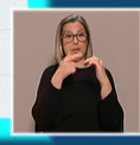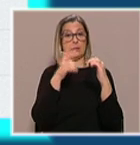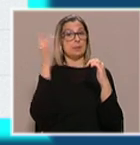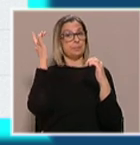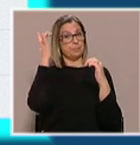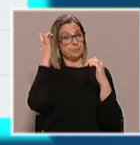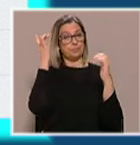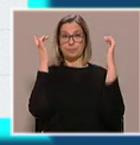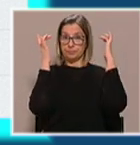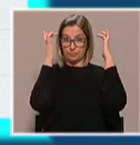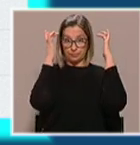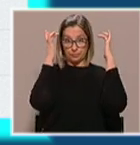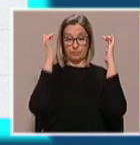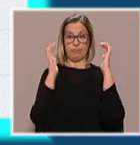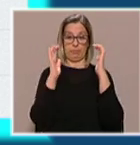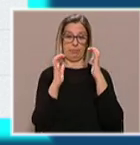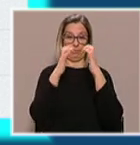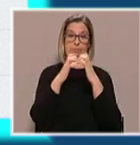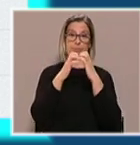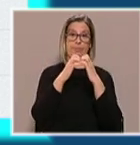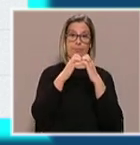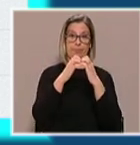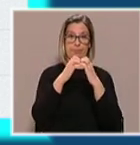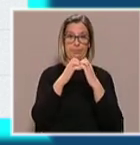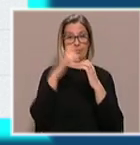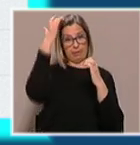lobo posterior, de natureza nervosa,